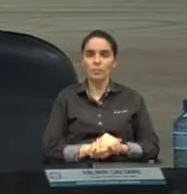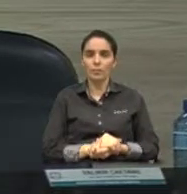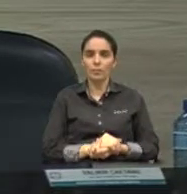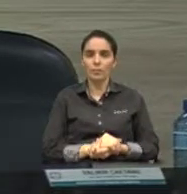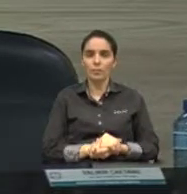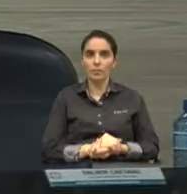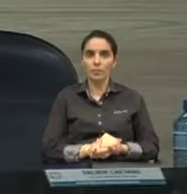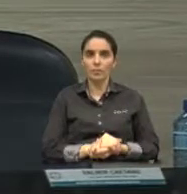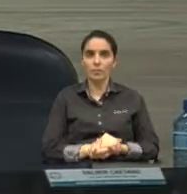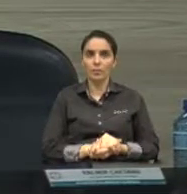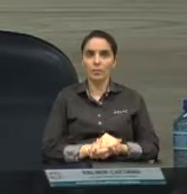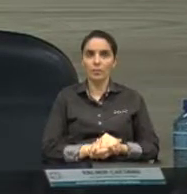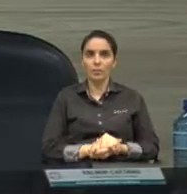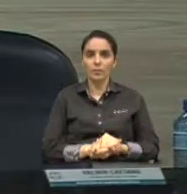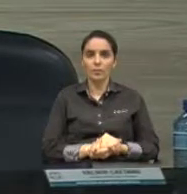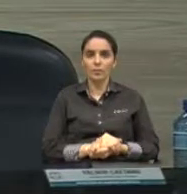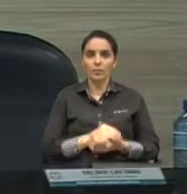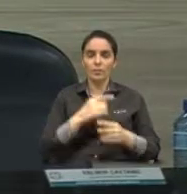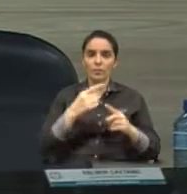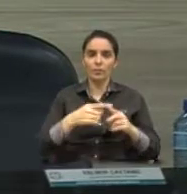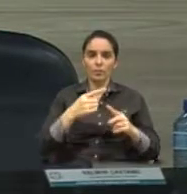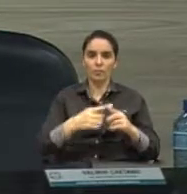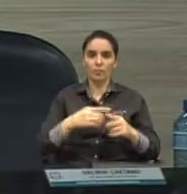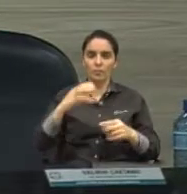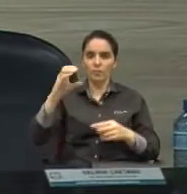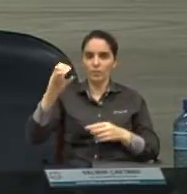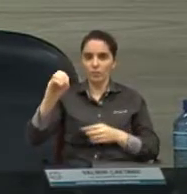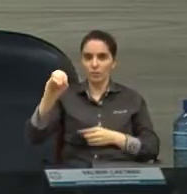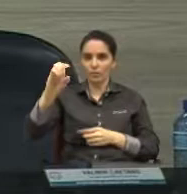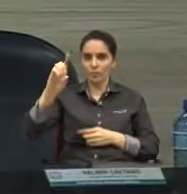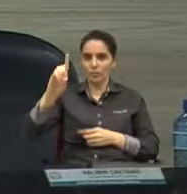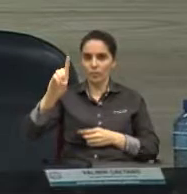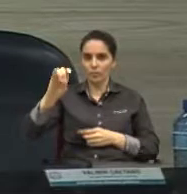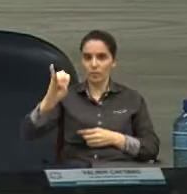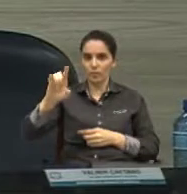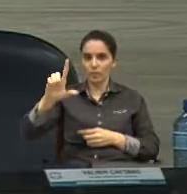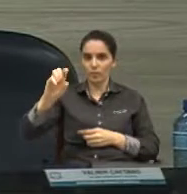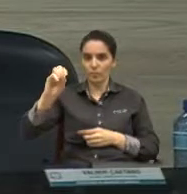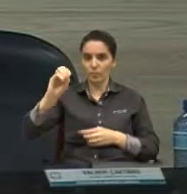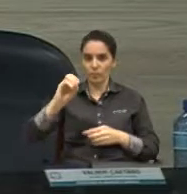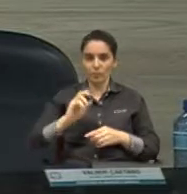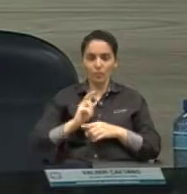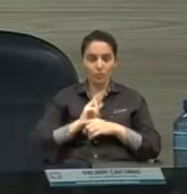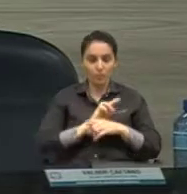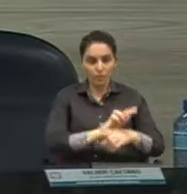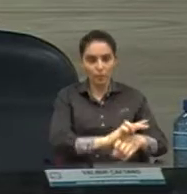ele pôde contribuir com a sociedade. E eu tive um professor no cursinho